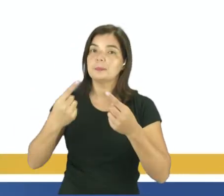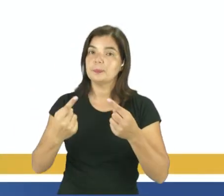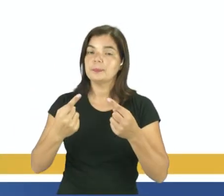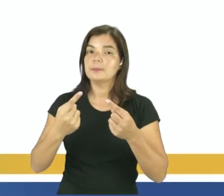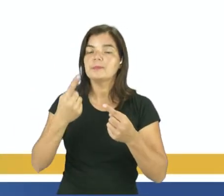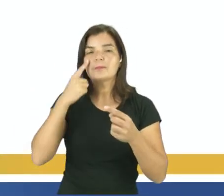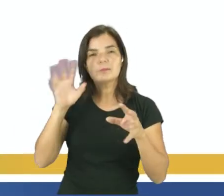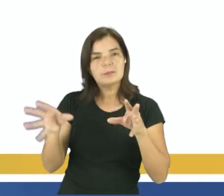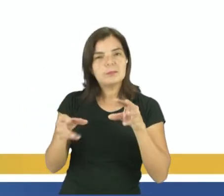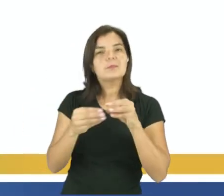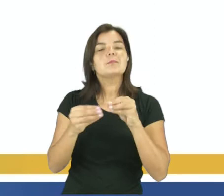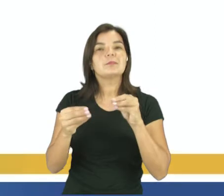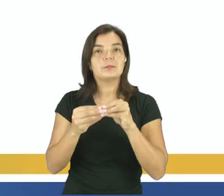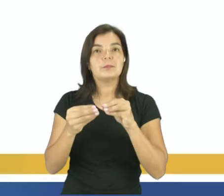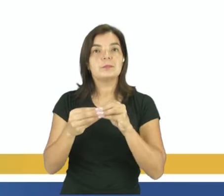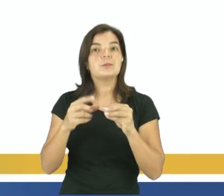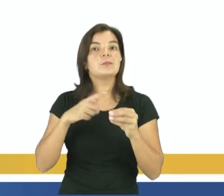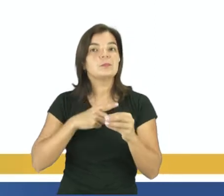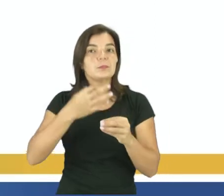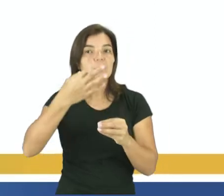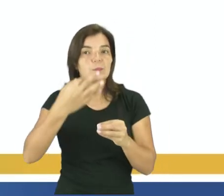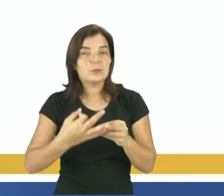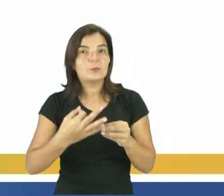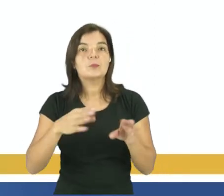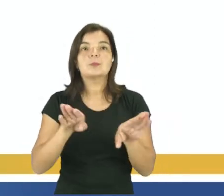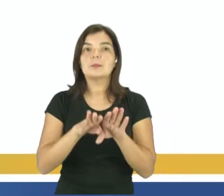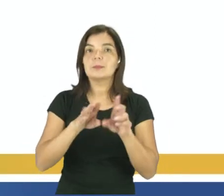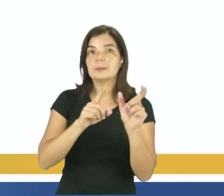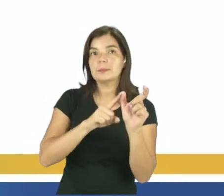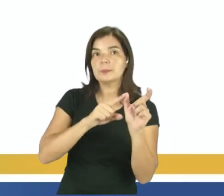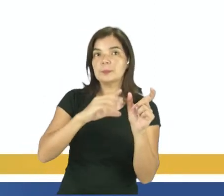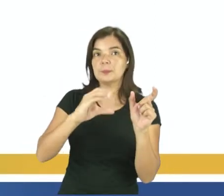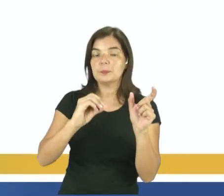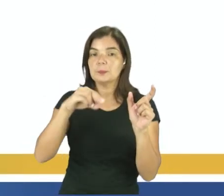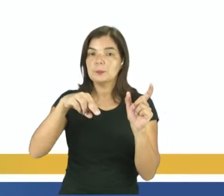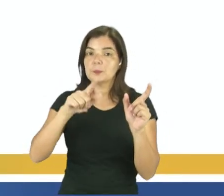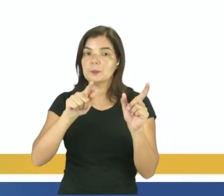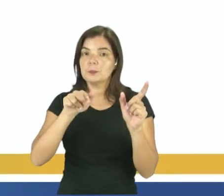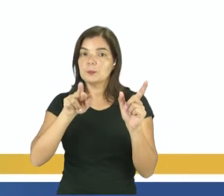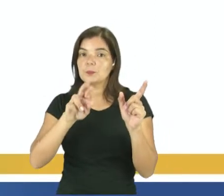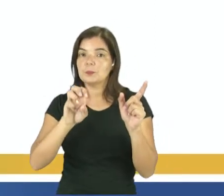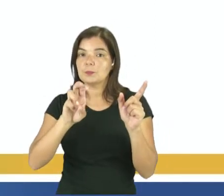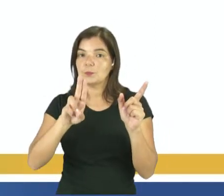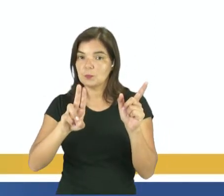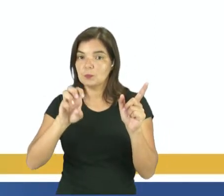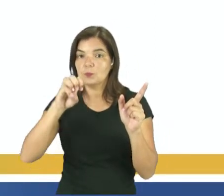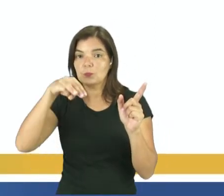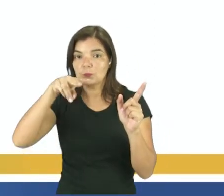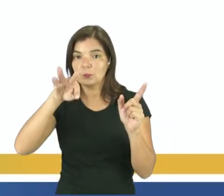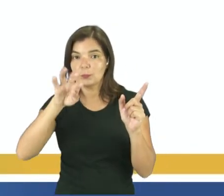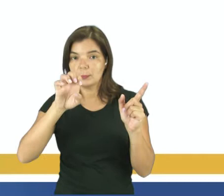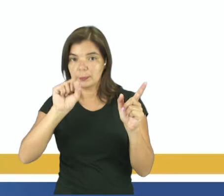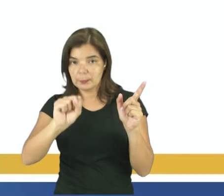para simplificar para vocês. Na verdade, o termo correto são congruentes, ou seja, eles possuem a mesma medida, tá bom?